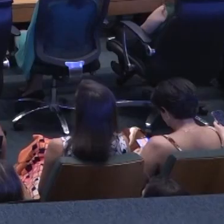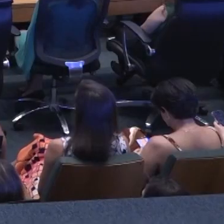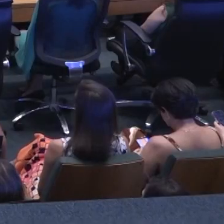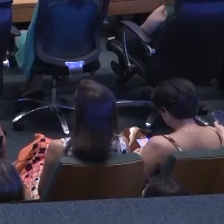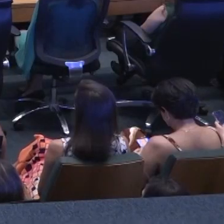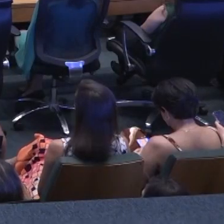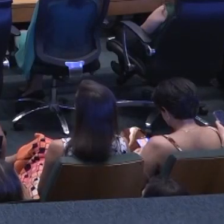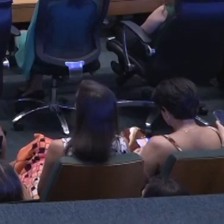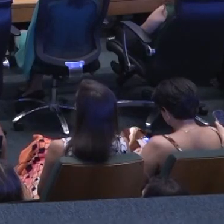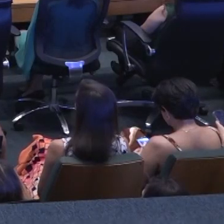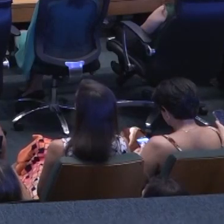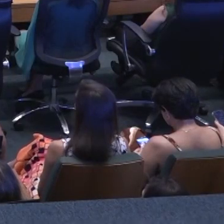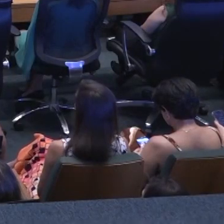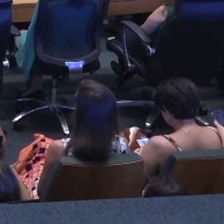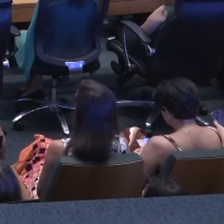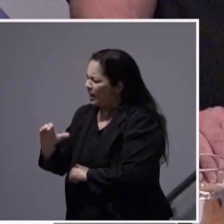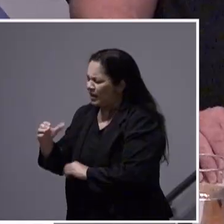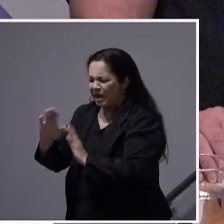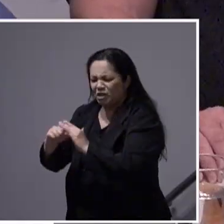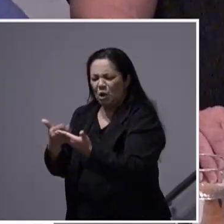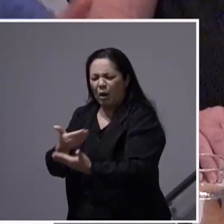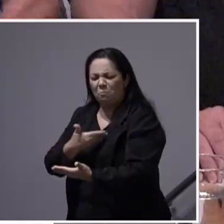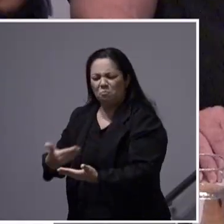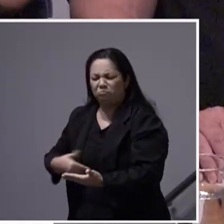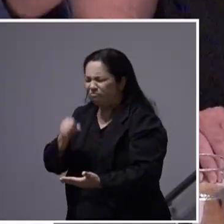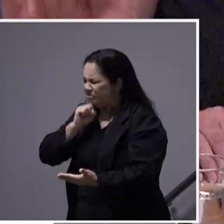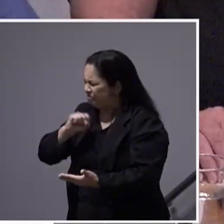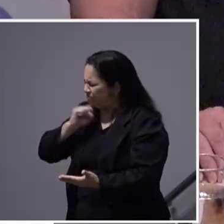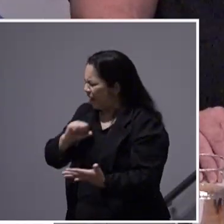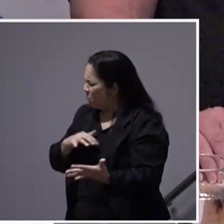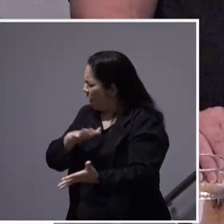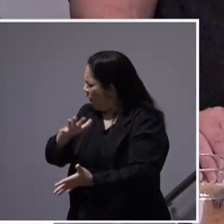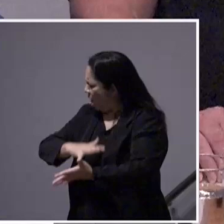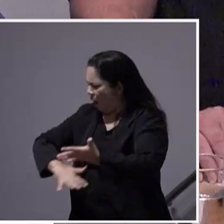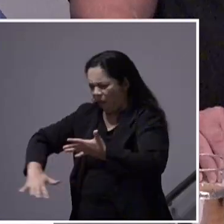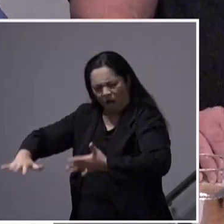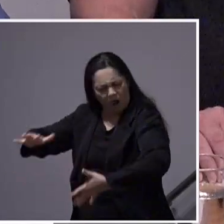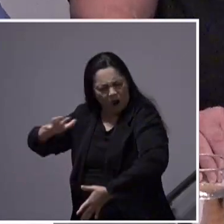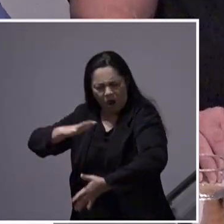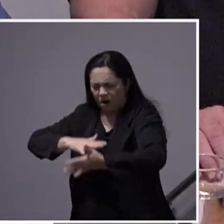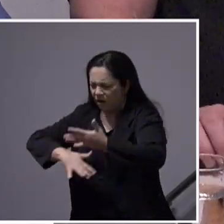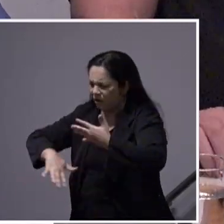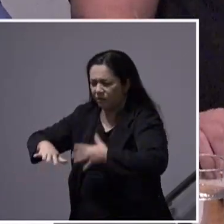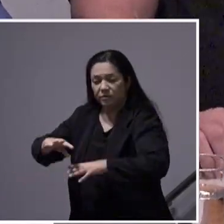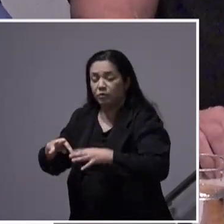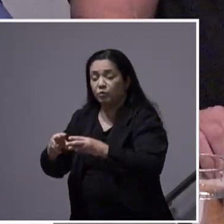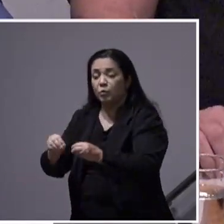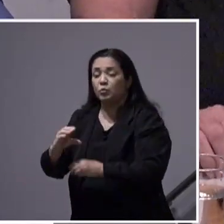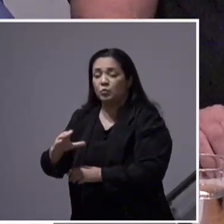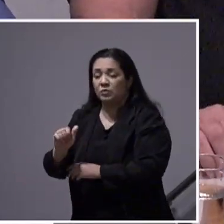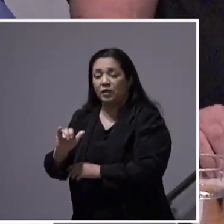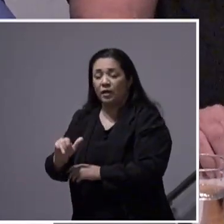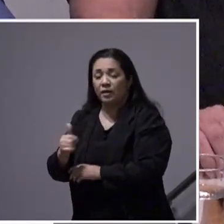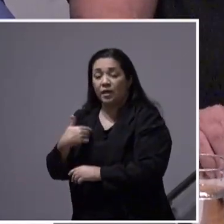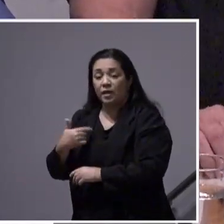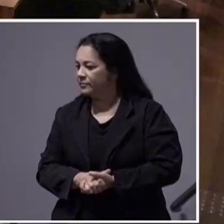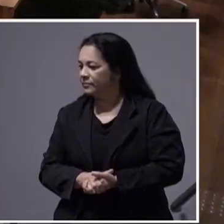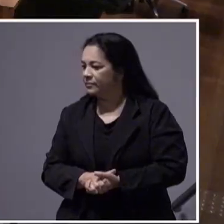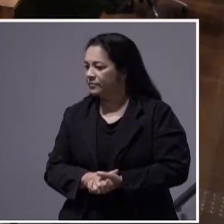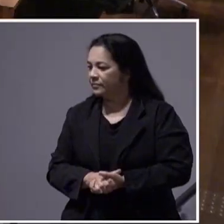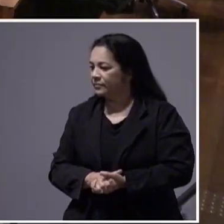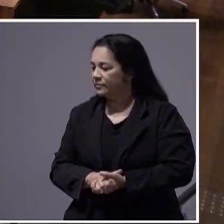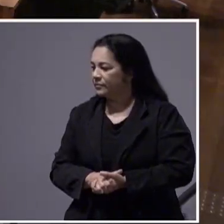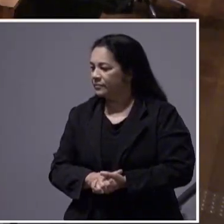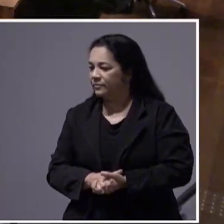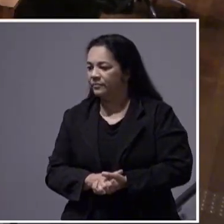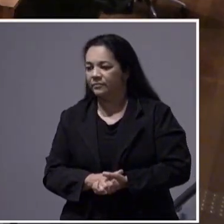dos principais Campos de atuação da parlamentar já o deputado Chico vigilante presidiu uma audiência pública sobre o futuro do programa de